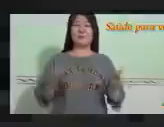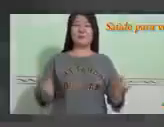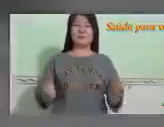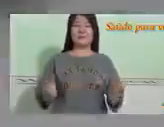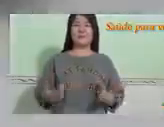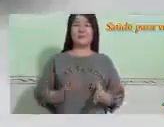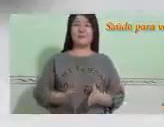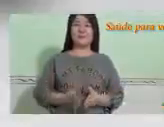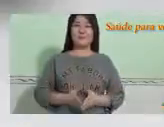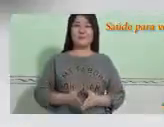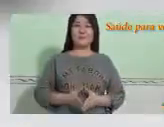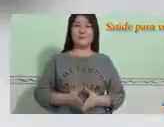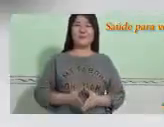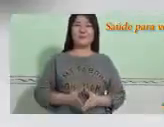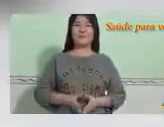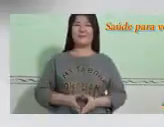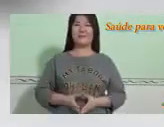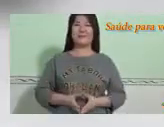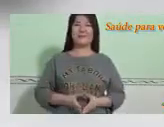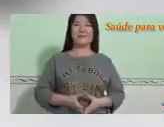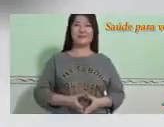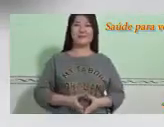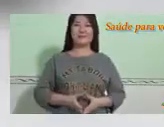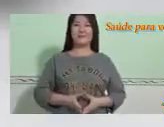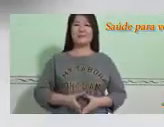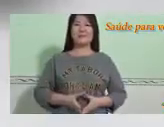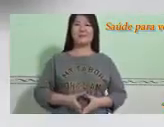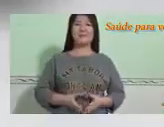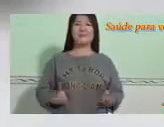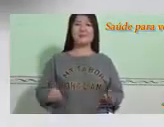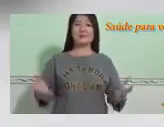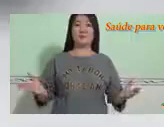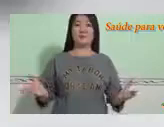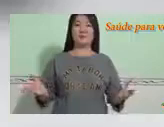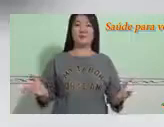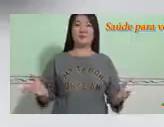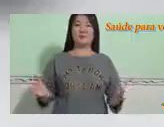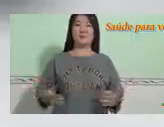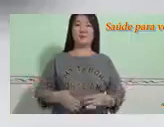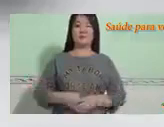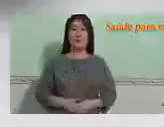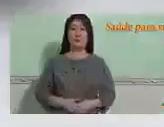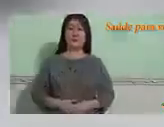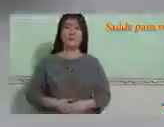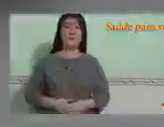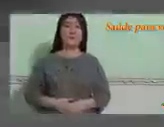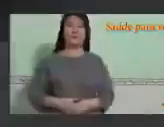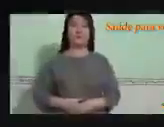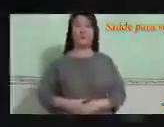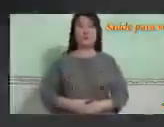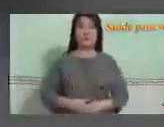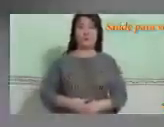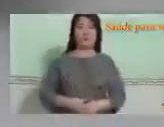O tratamento para demência frontotemporal é feito para reduzir os efeitos negativos dos sintomas, melhorar a qualidade